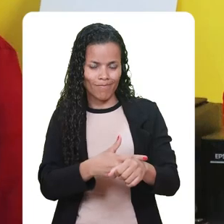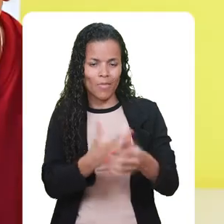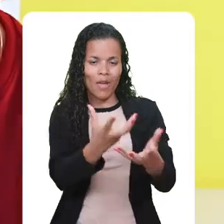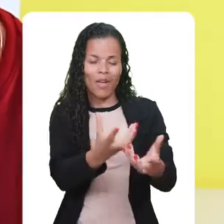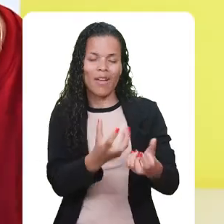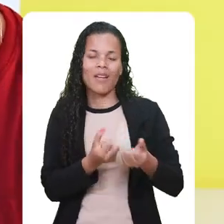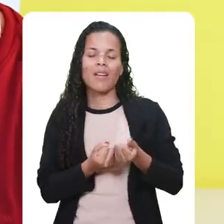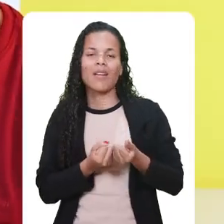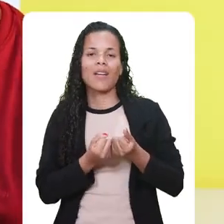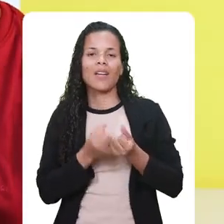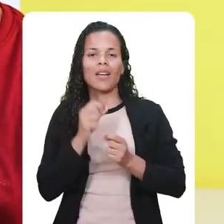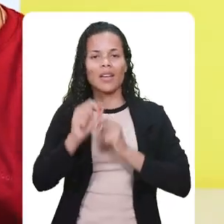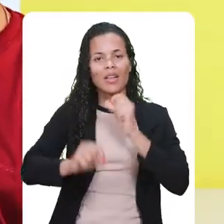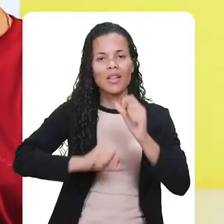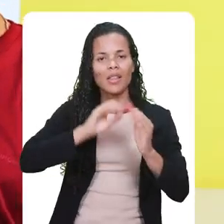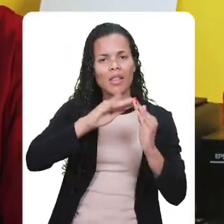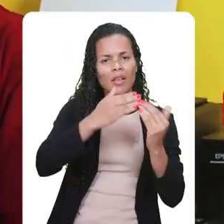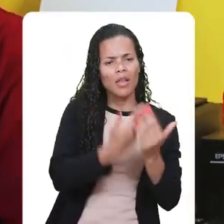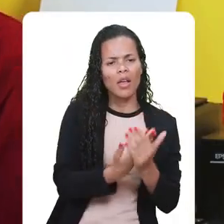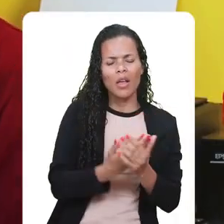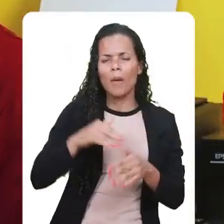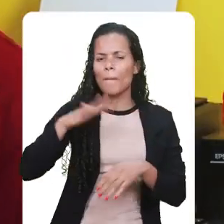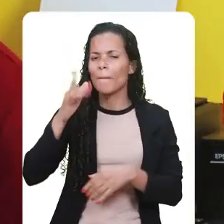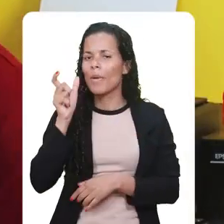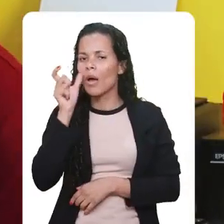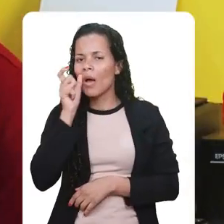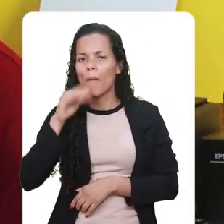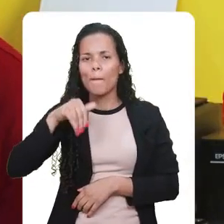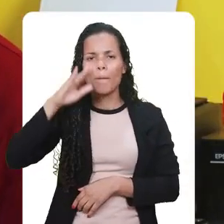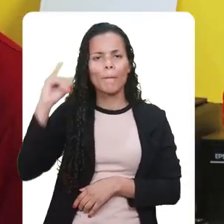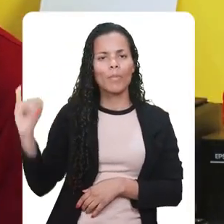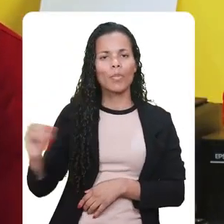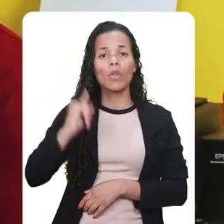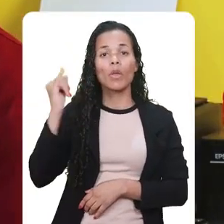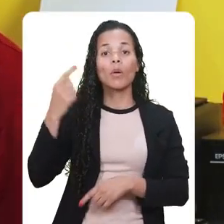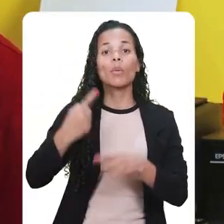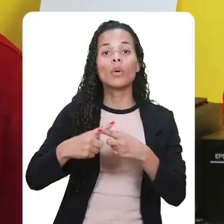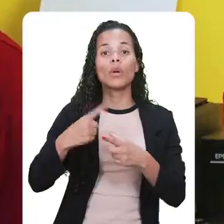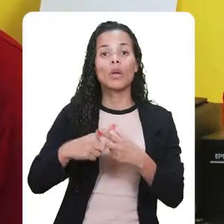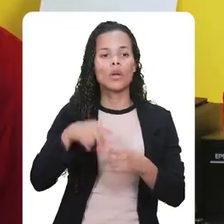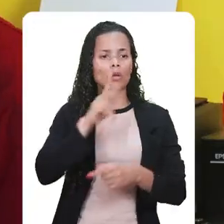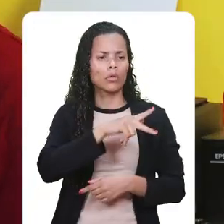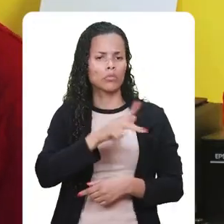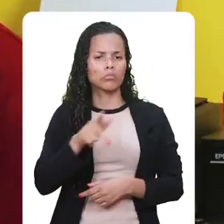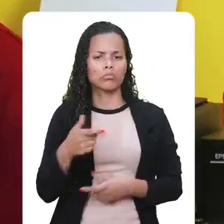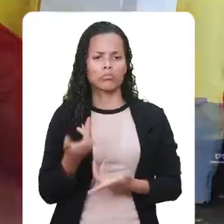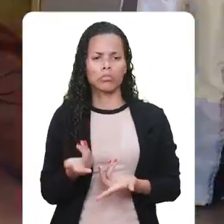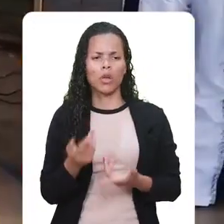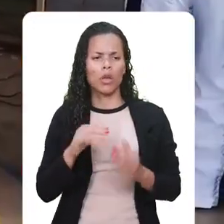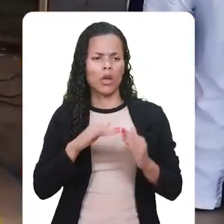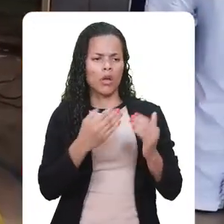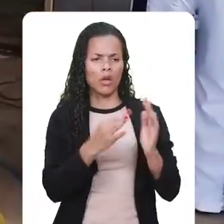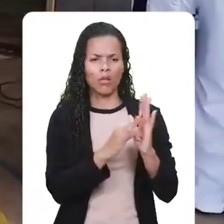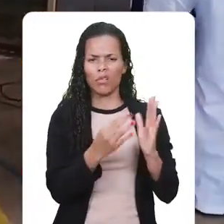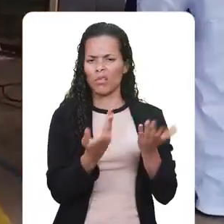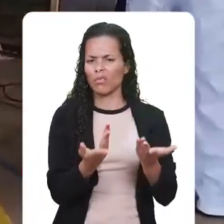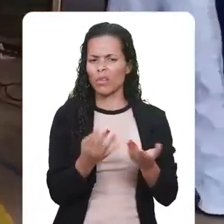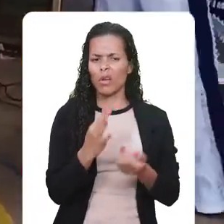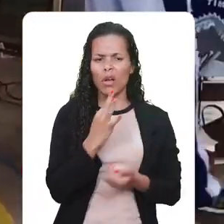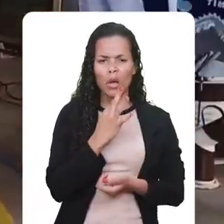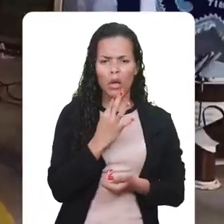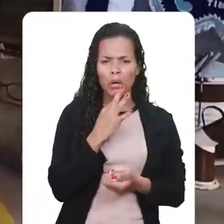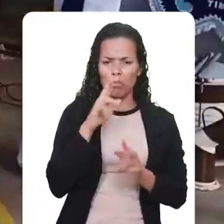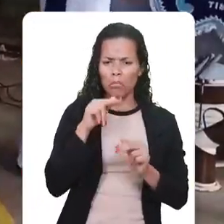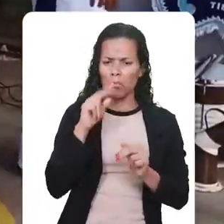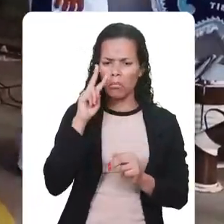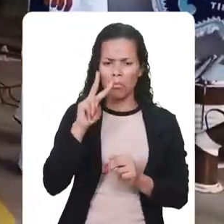educação. A receptividade nas escolas foi muito interessante, porque até mesmo os professores da cidade de